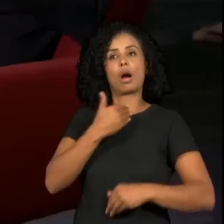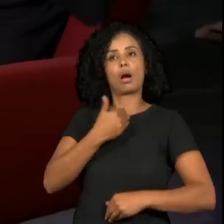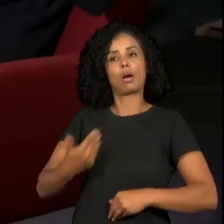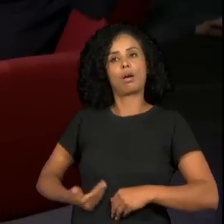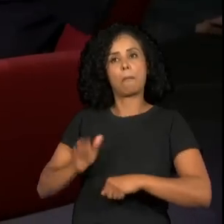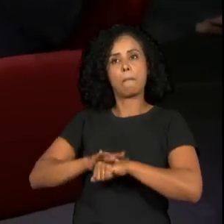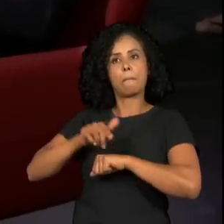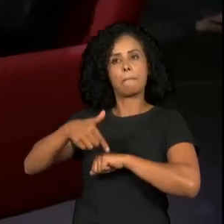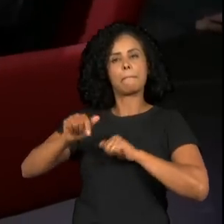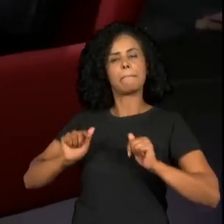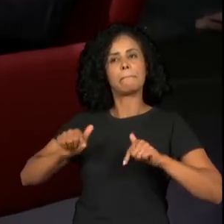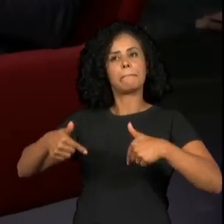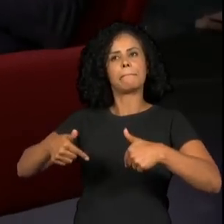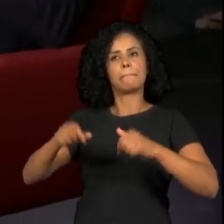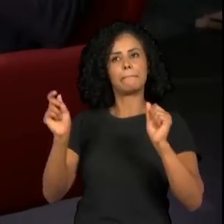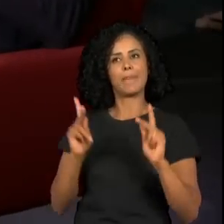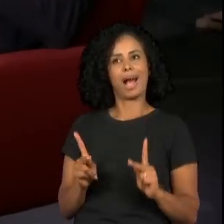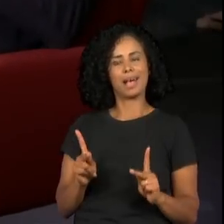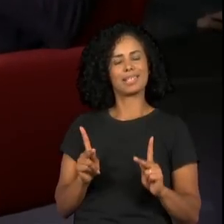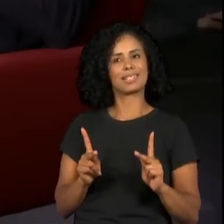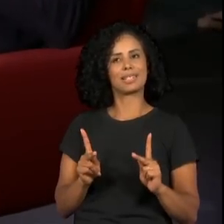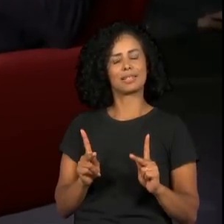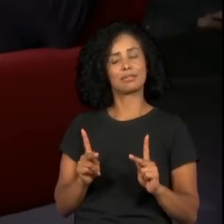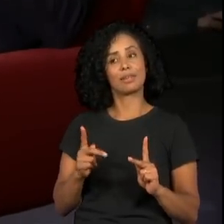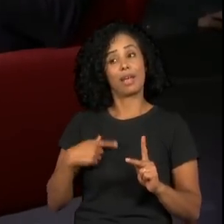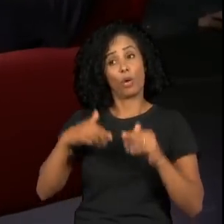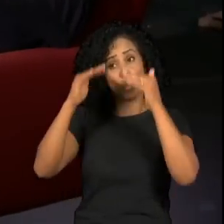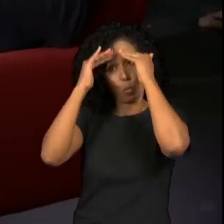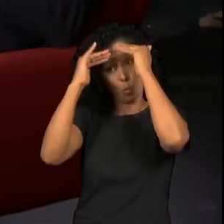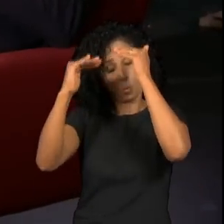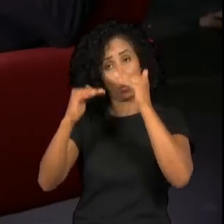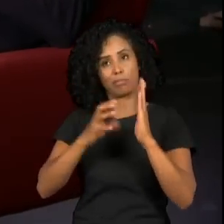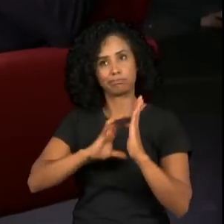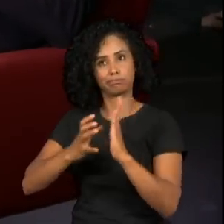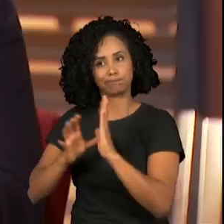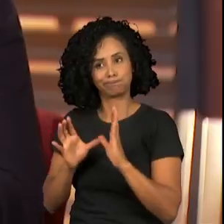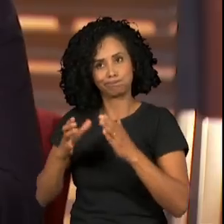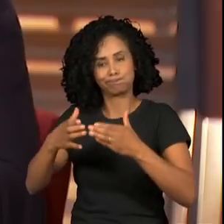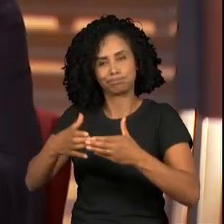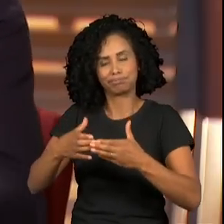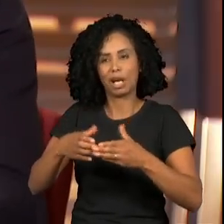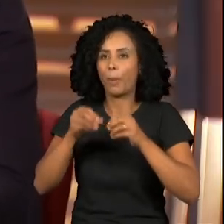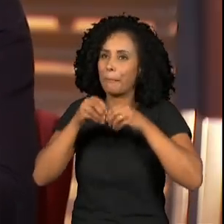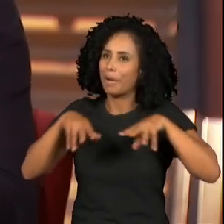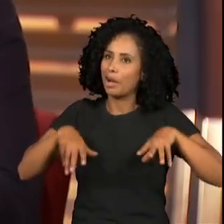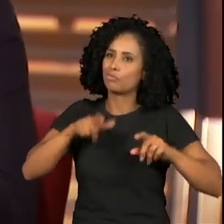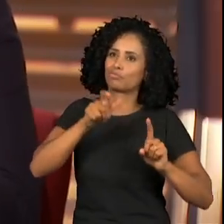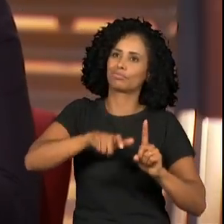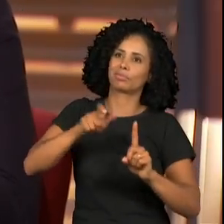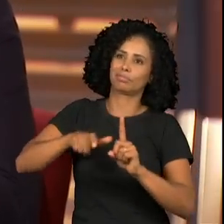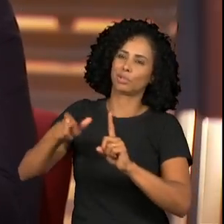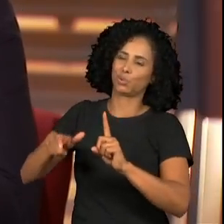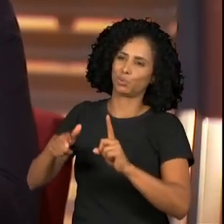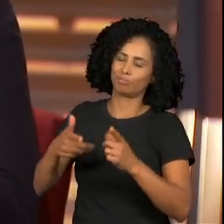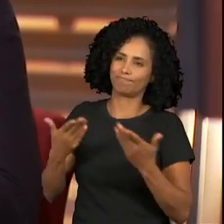doações que vai se fazendo para o Centrão, isso mata pessoas. Essas são as